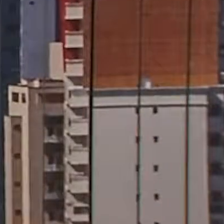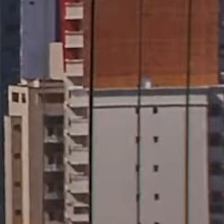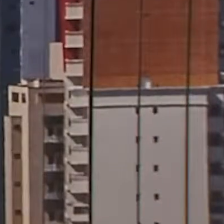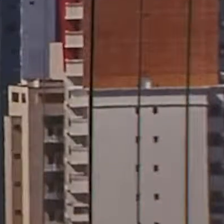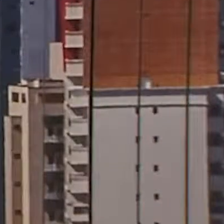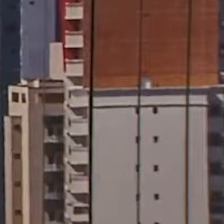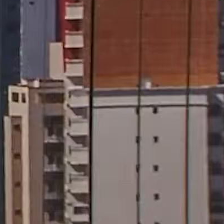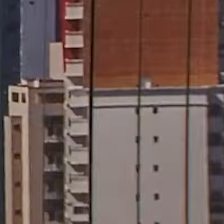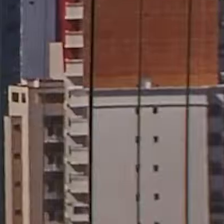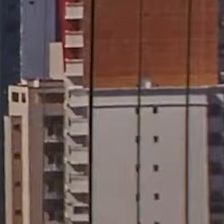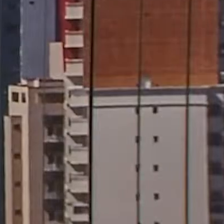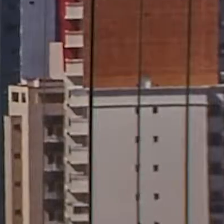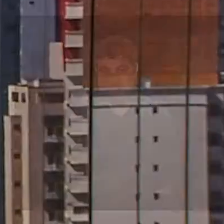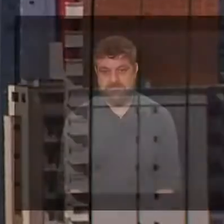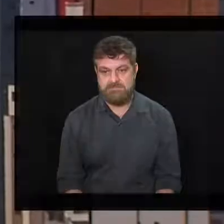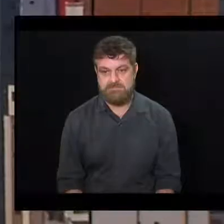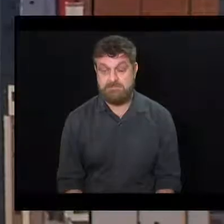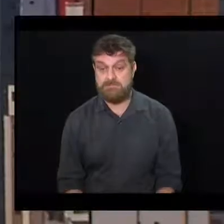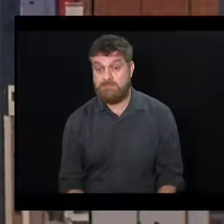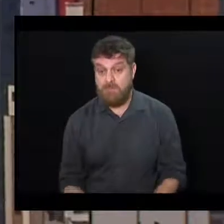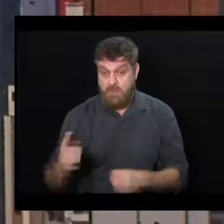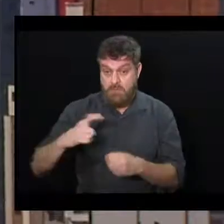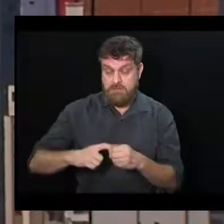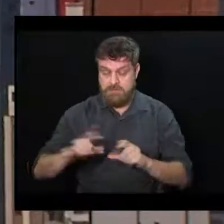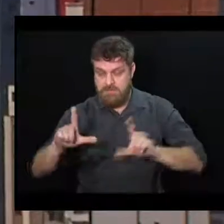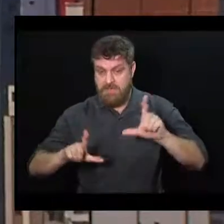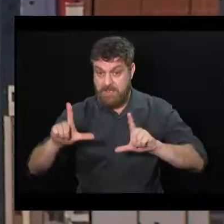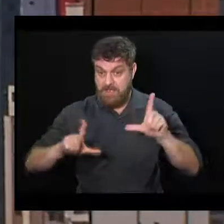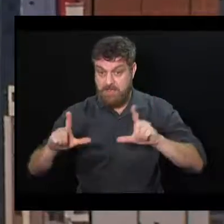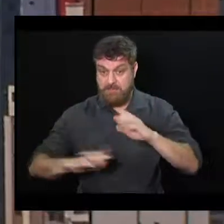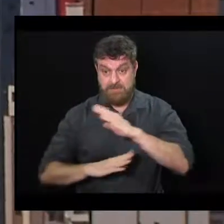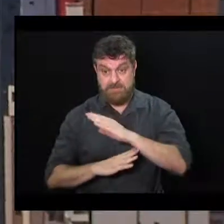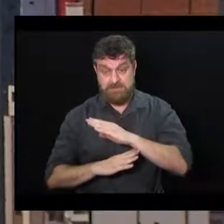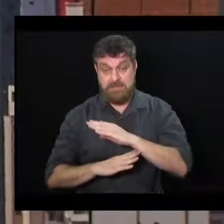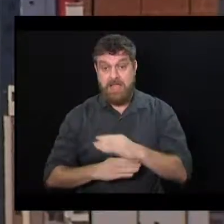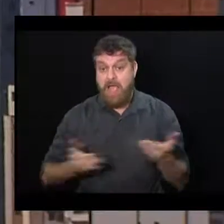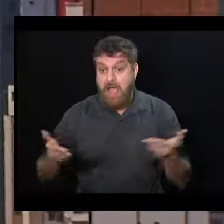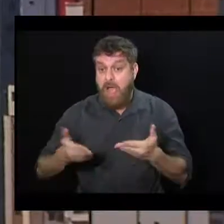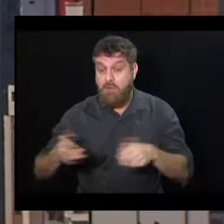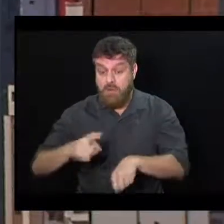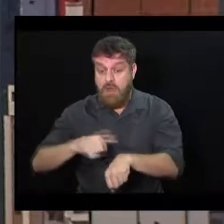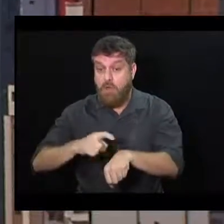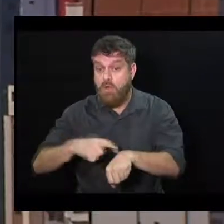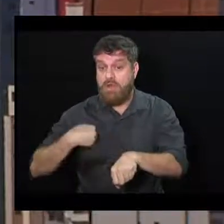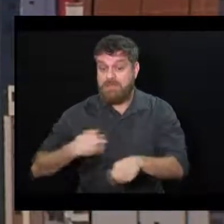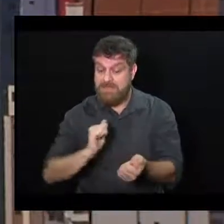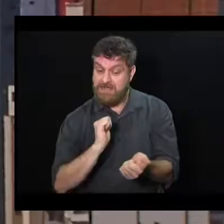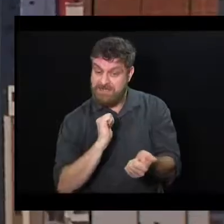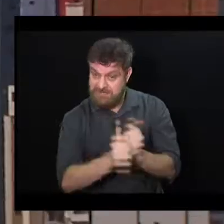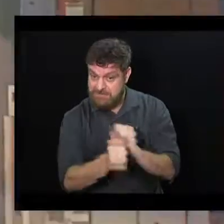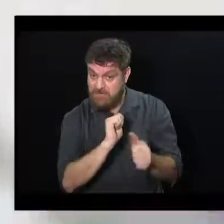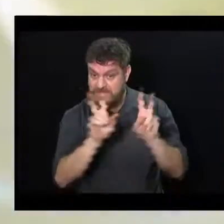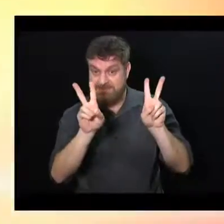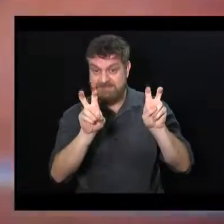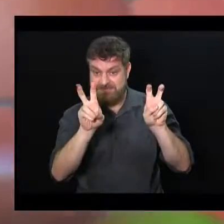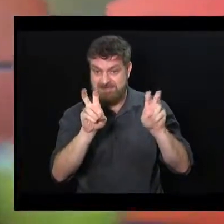Voltamos ao vivo aqui com Câmara Notícias, segunda edição, porque agora é hora de falar de esporte.